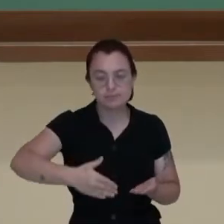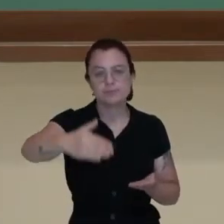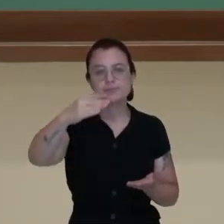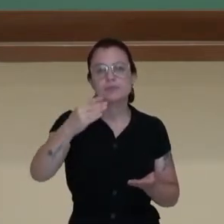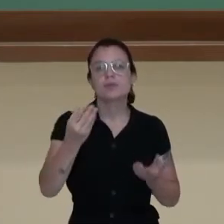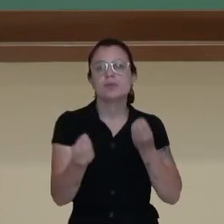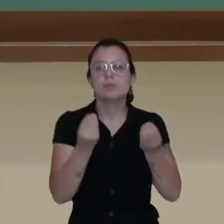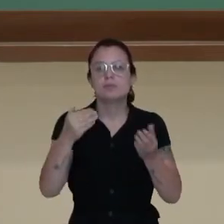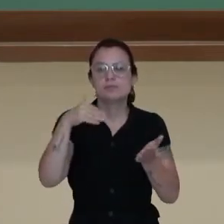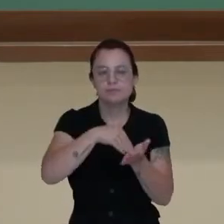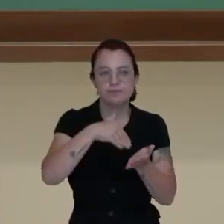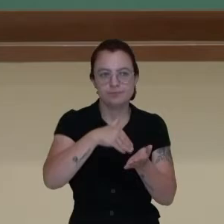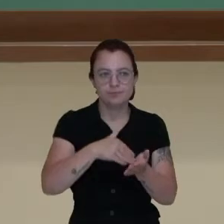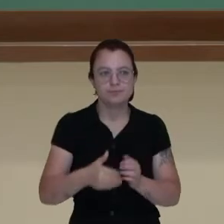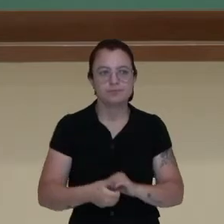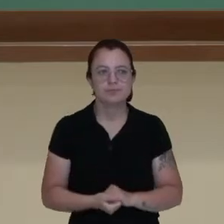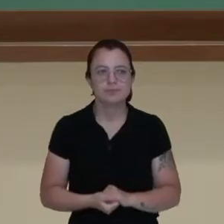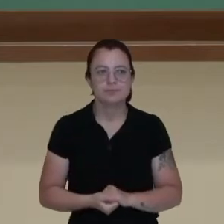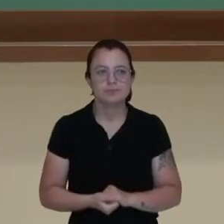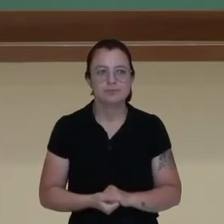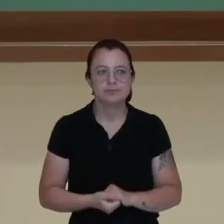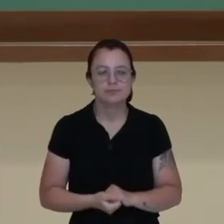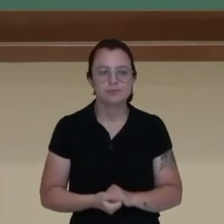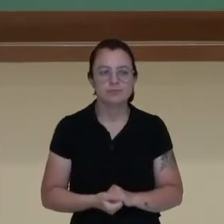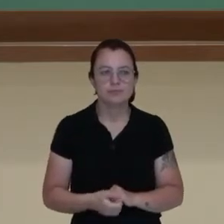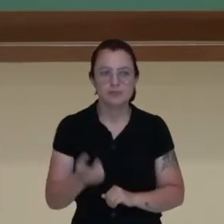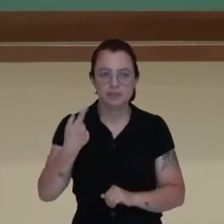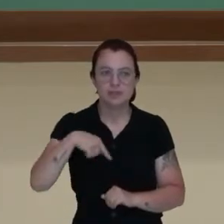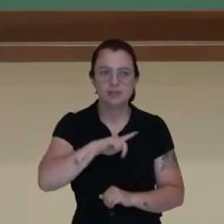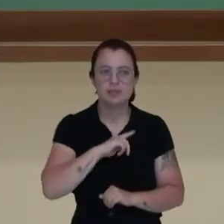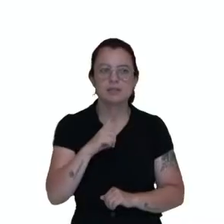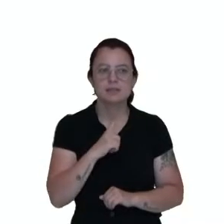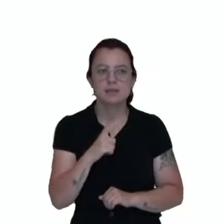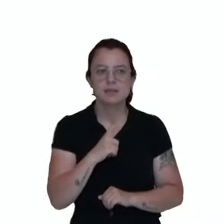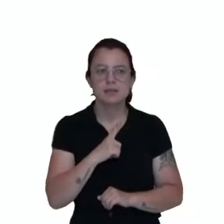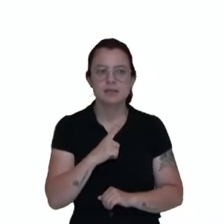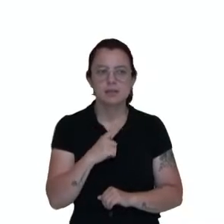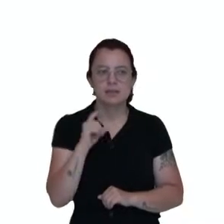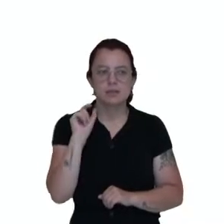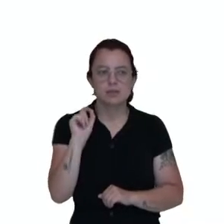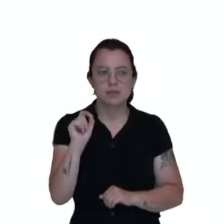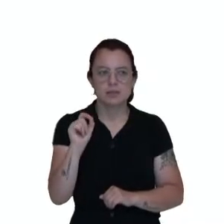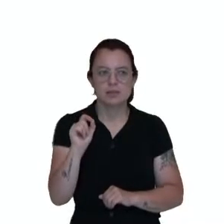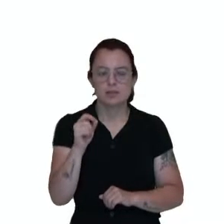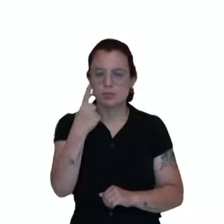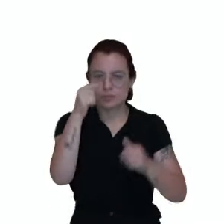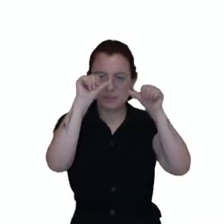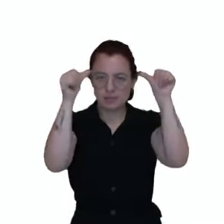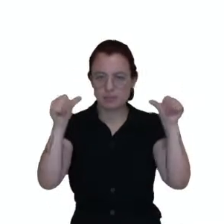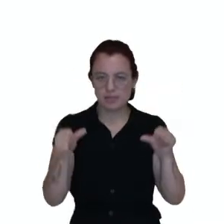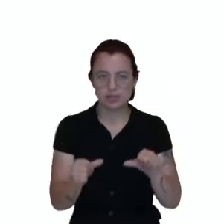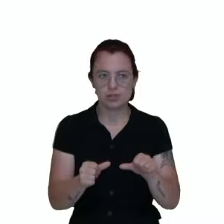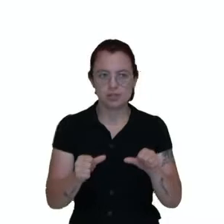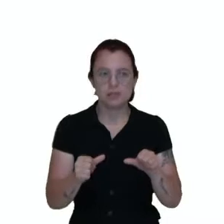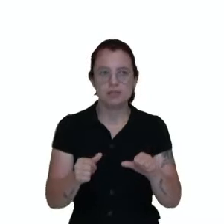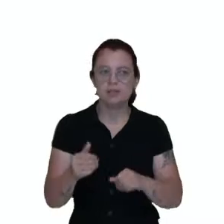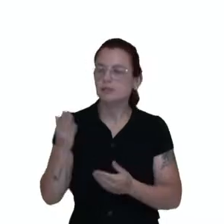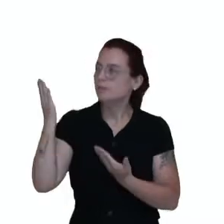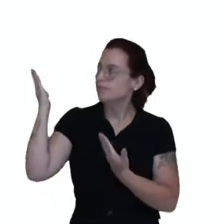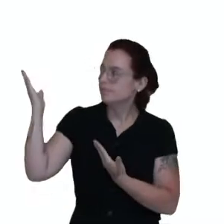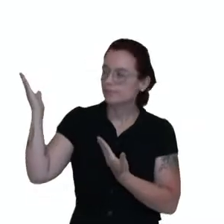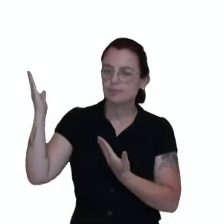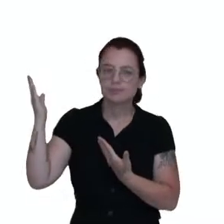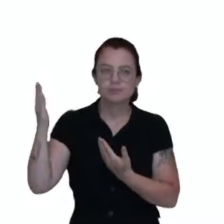fim da política do café com leite. Aqui, inclusive, a gente tem um busto, né, de Getúlio Vargas